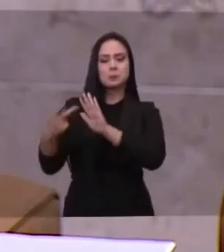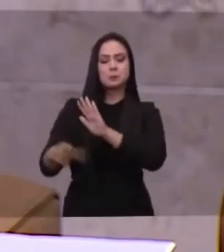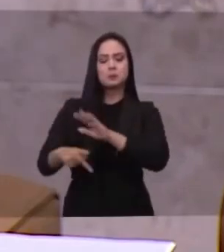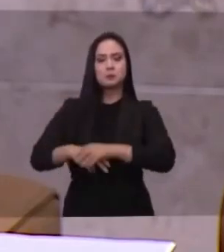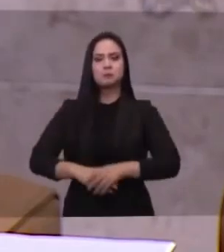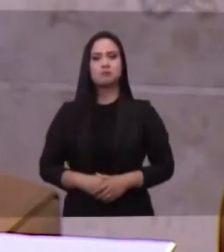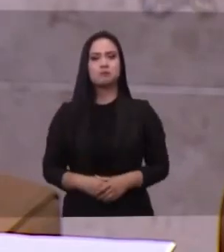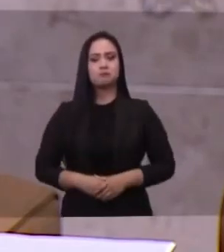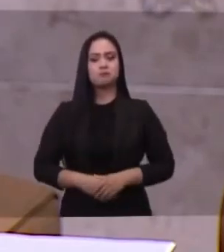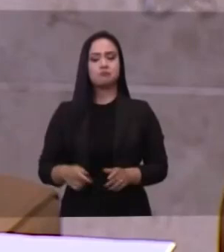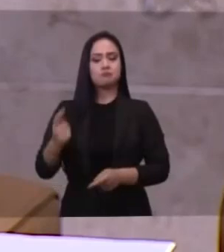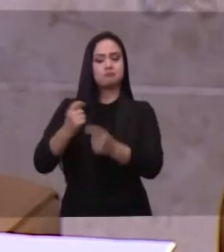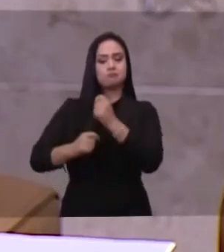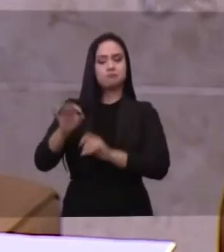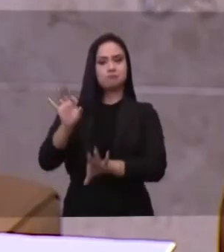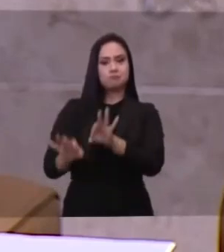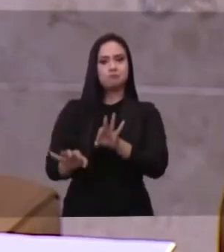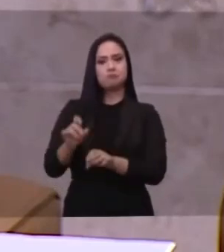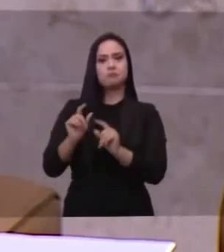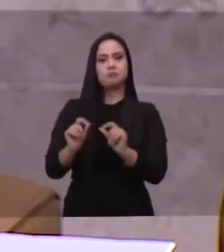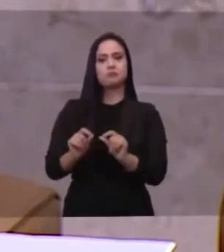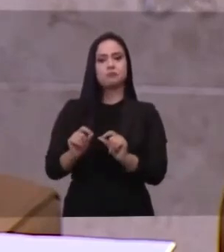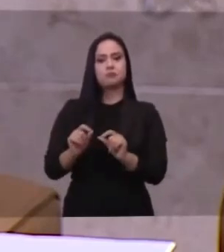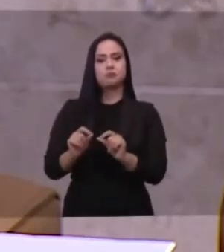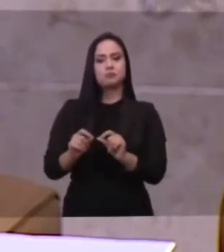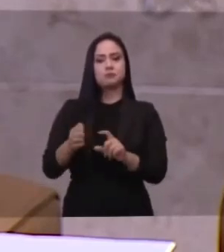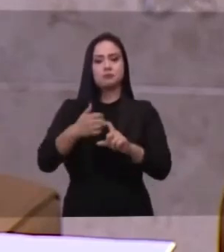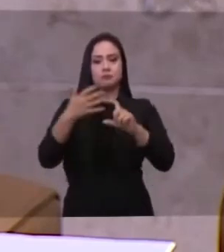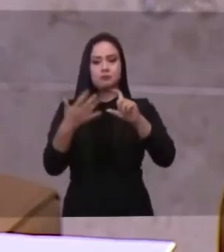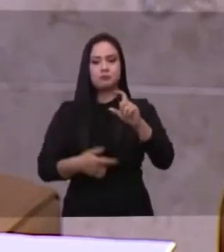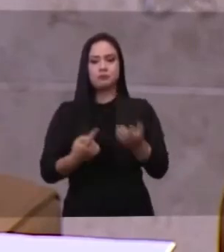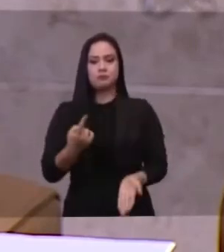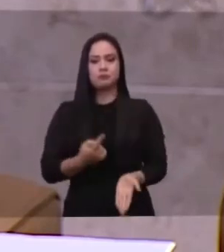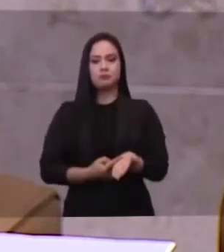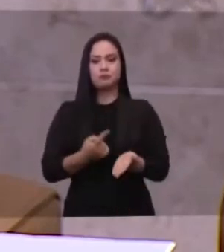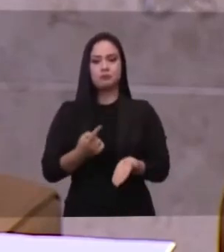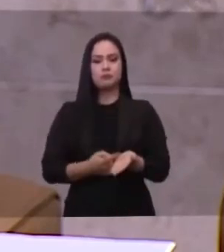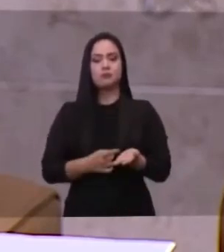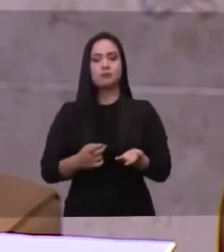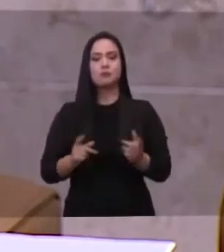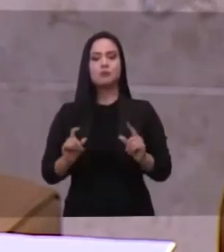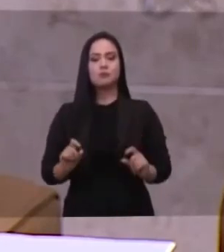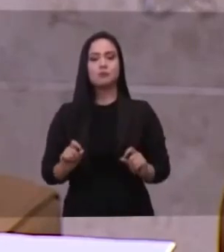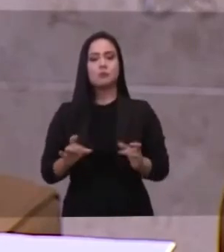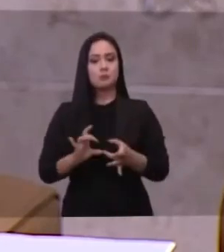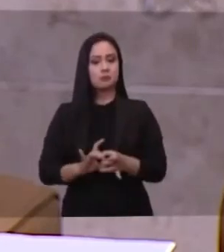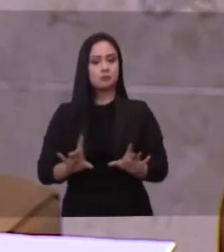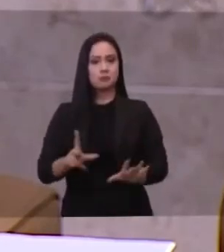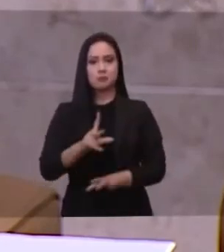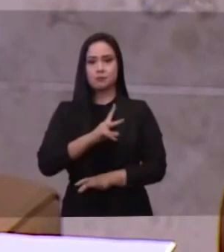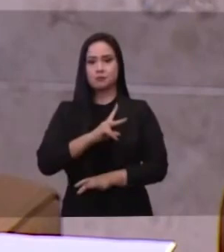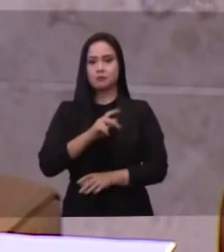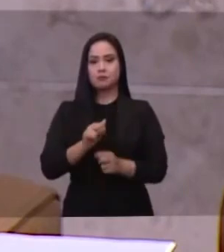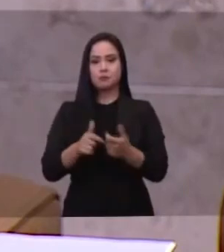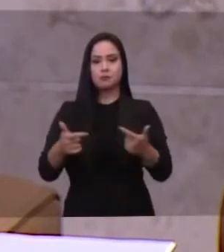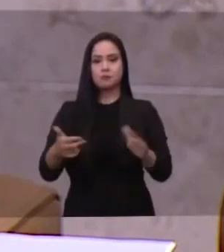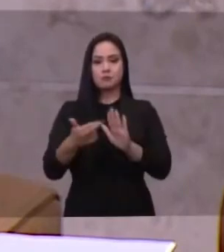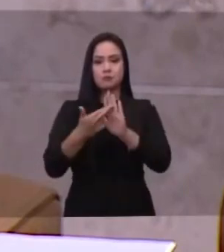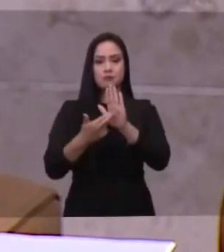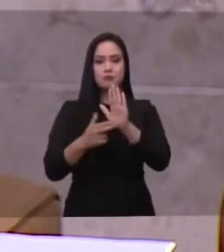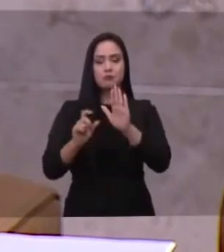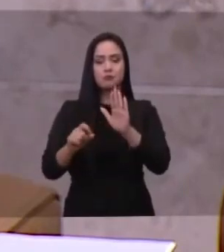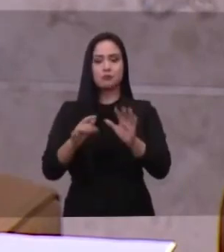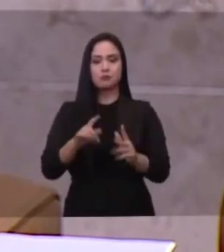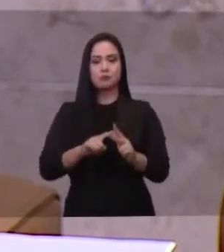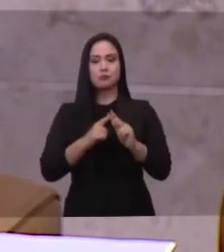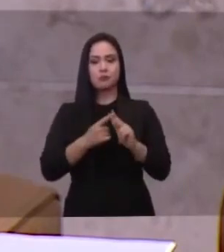No tocante a negócios jurídicos em que, avançada a cláusula compromissória da arbitragem, a autonomia privada abrange, de regra, o